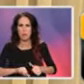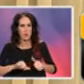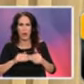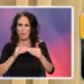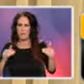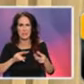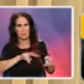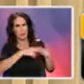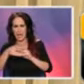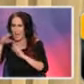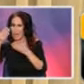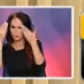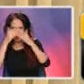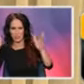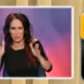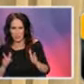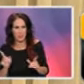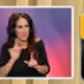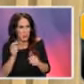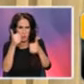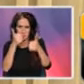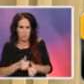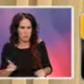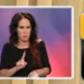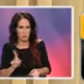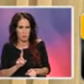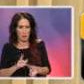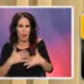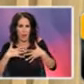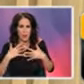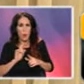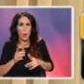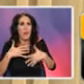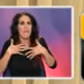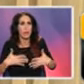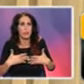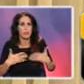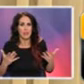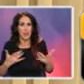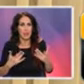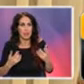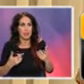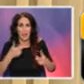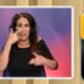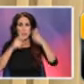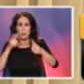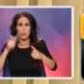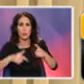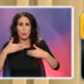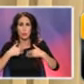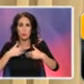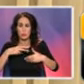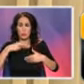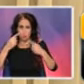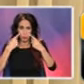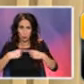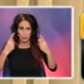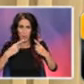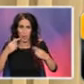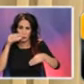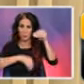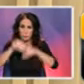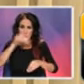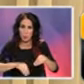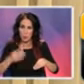forma que não corresponde sequer à vontade democrática expressa pelos portugueses nas eleições